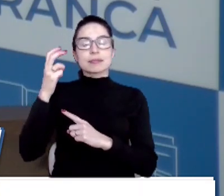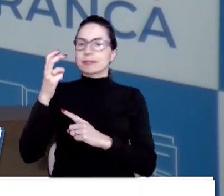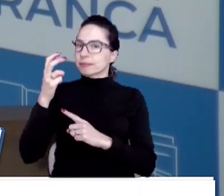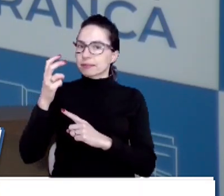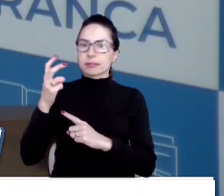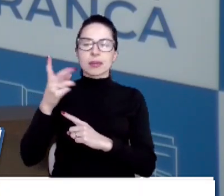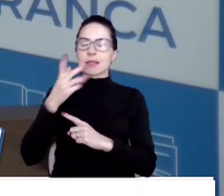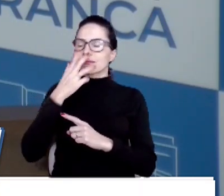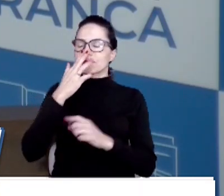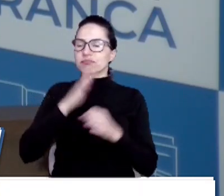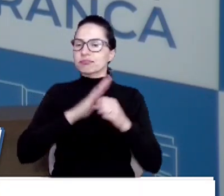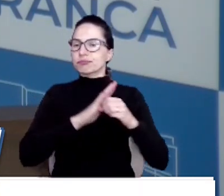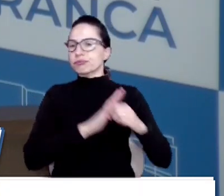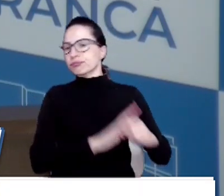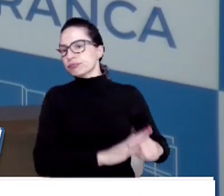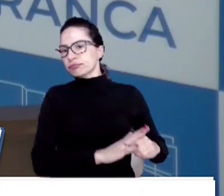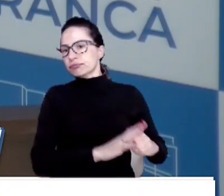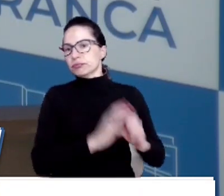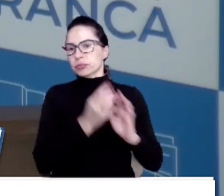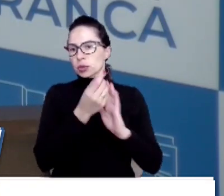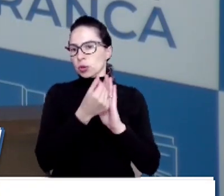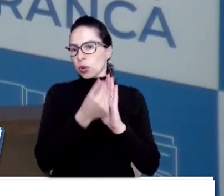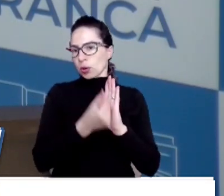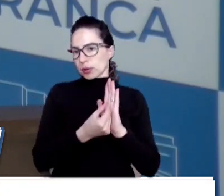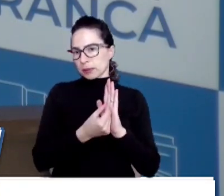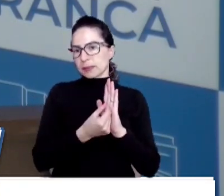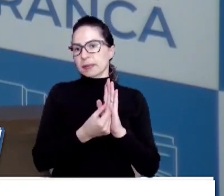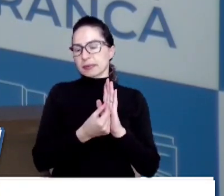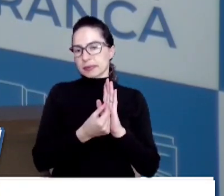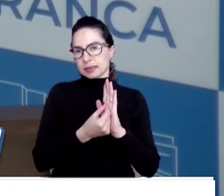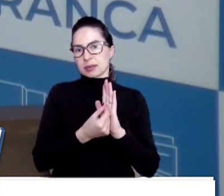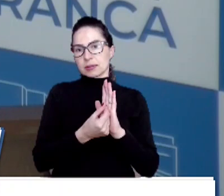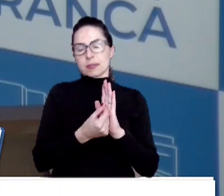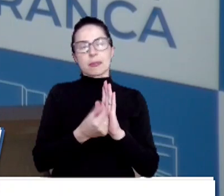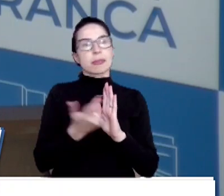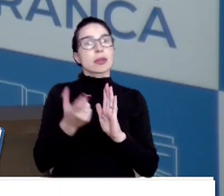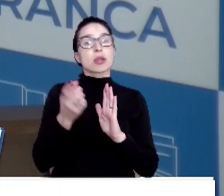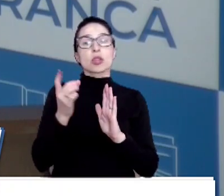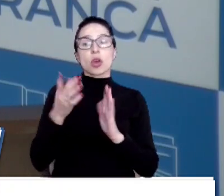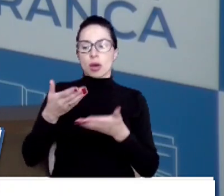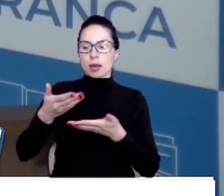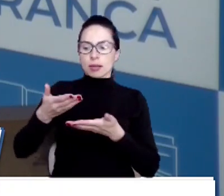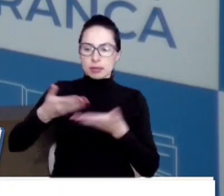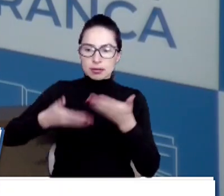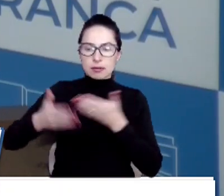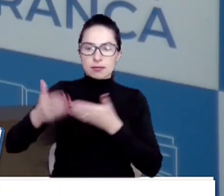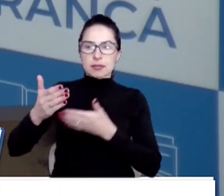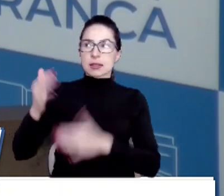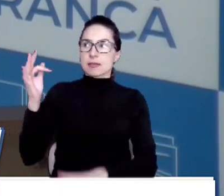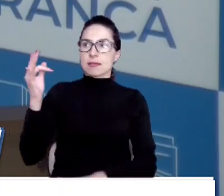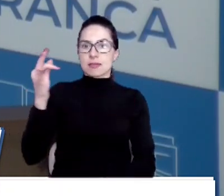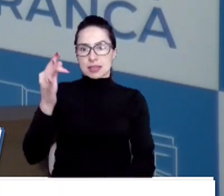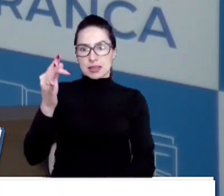renegada no orçamento Municipal não fosse as transferências federais